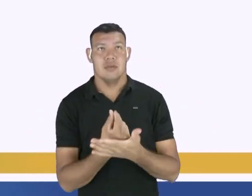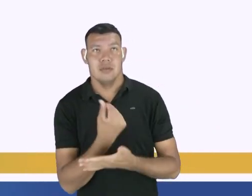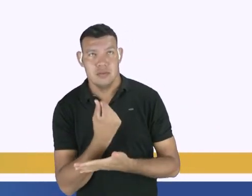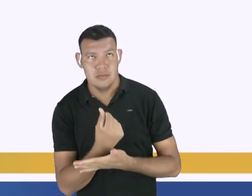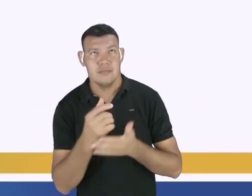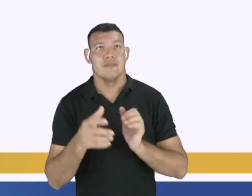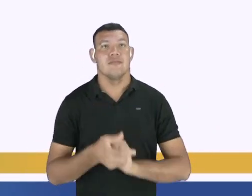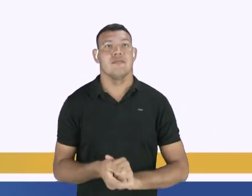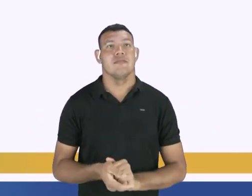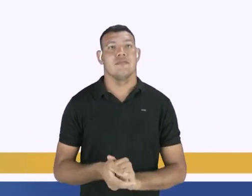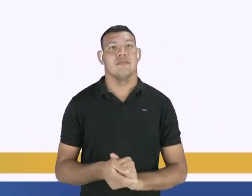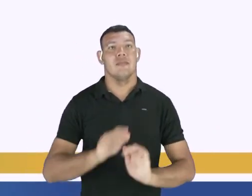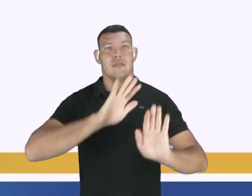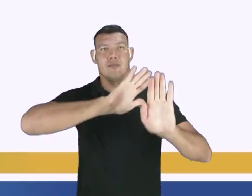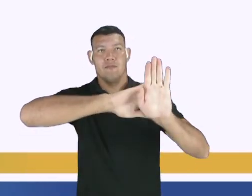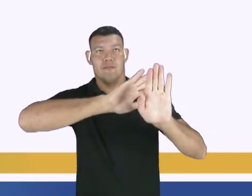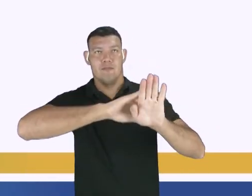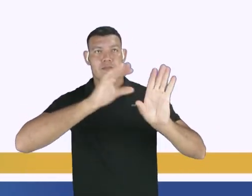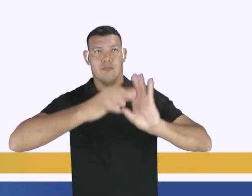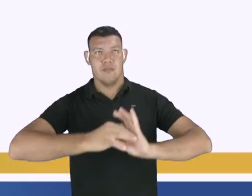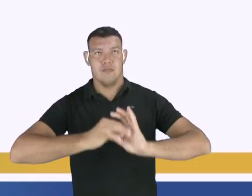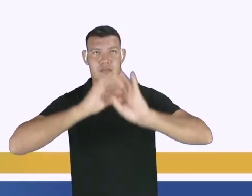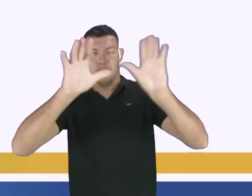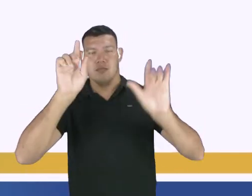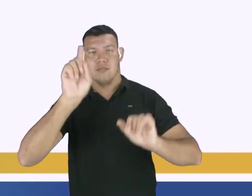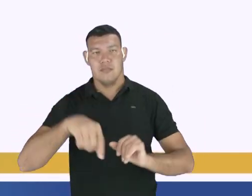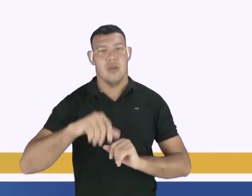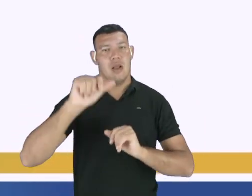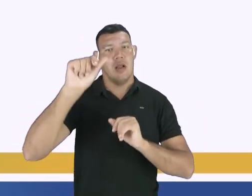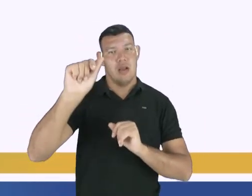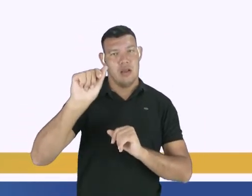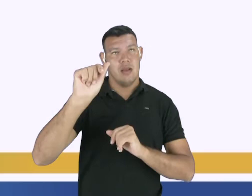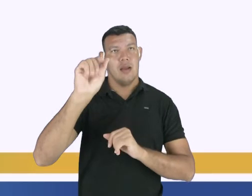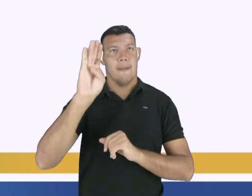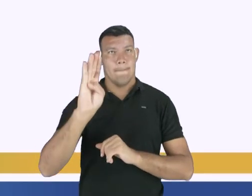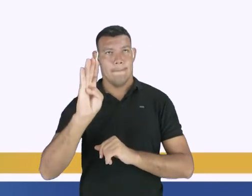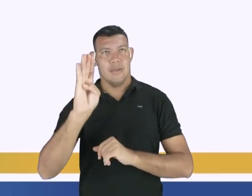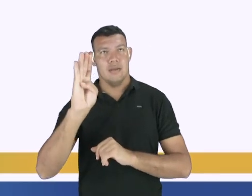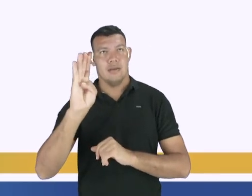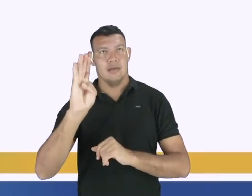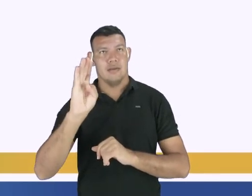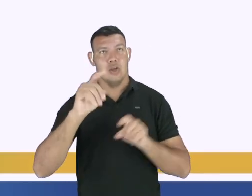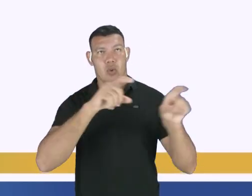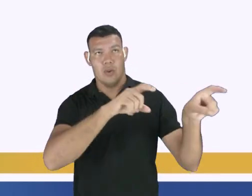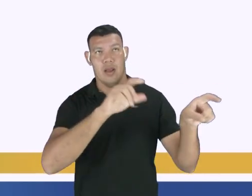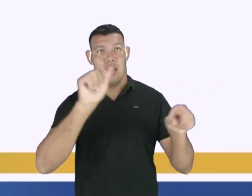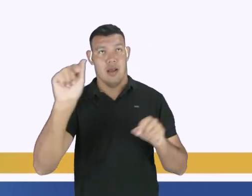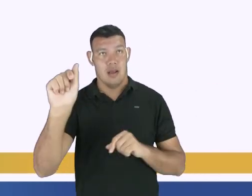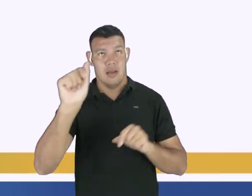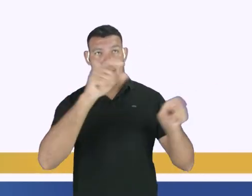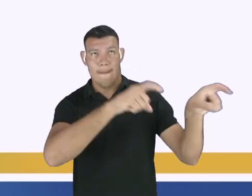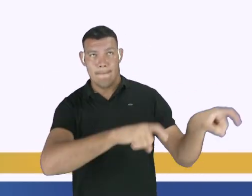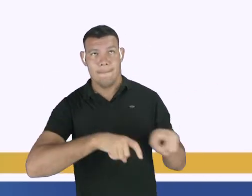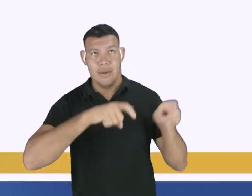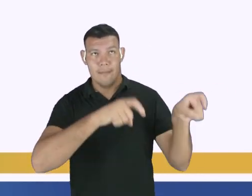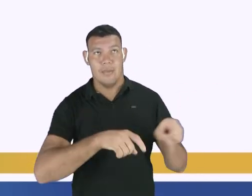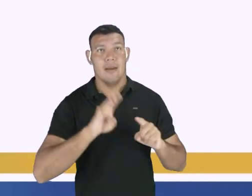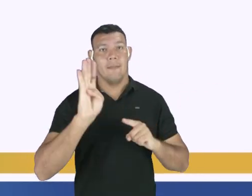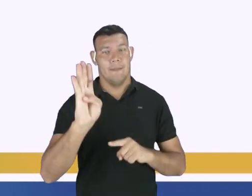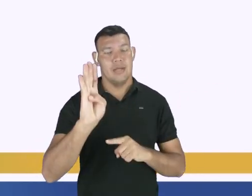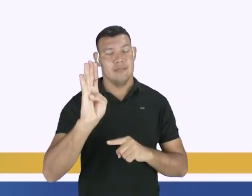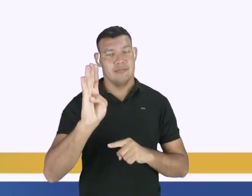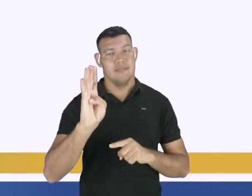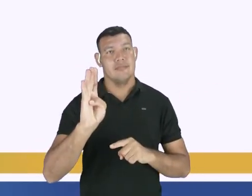os camponeses, B, a aristocracia, C, o proletariado ou D, a burguesia? A alternativa certa